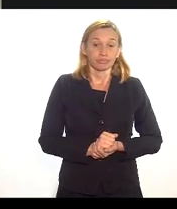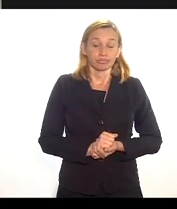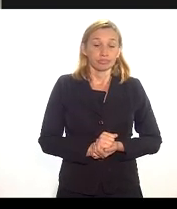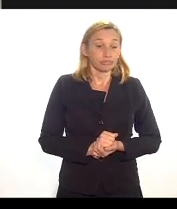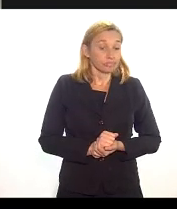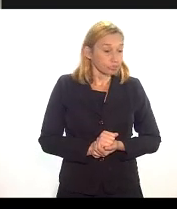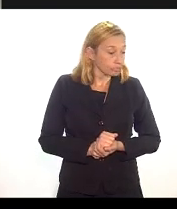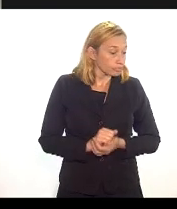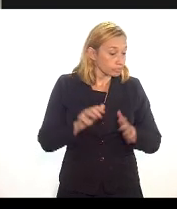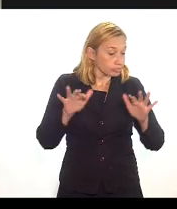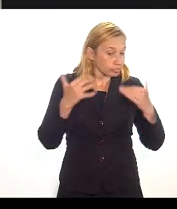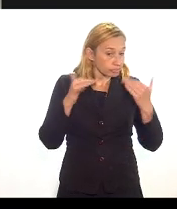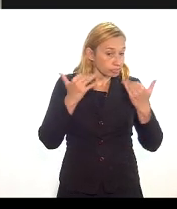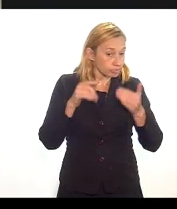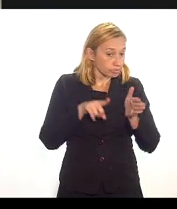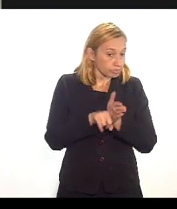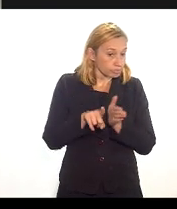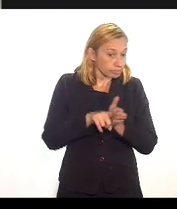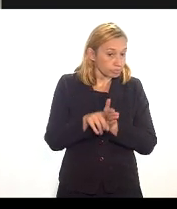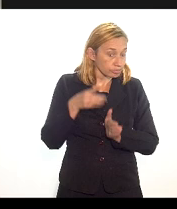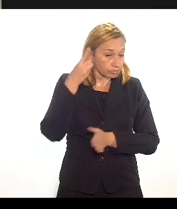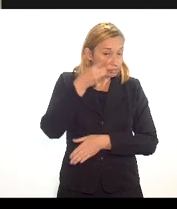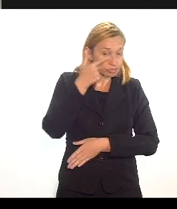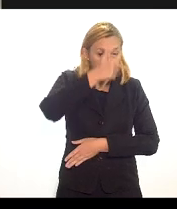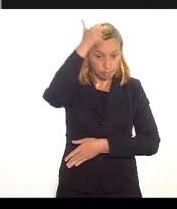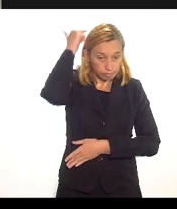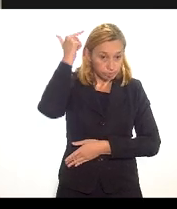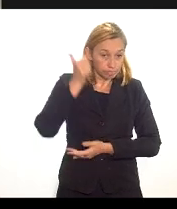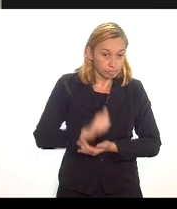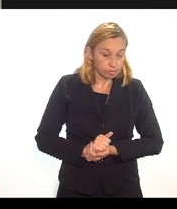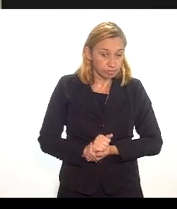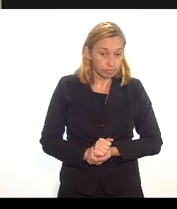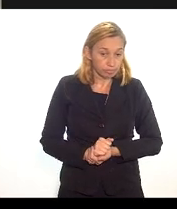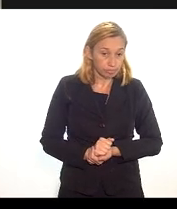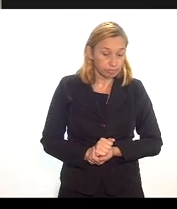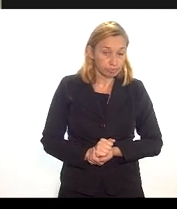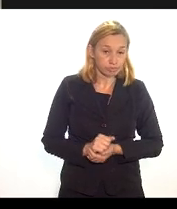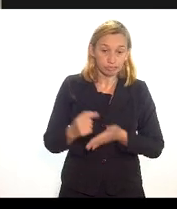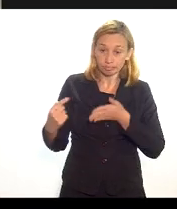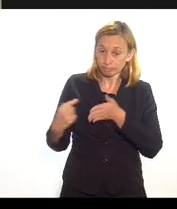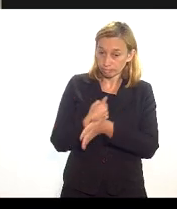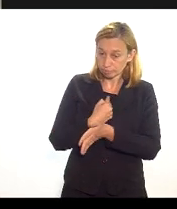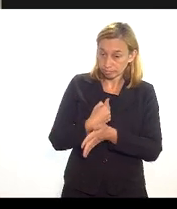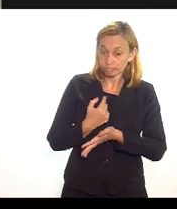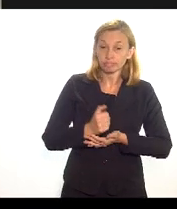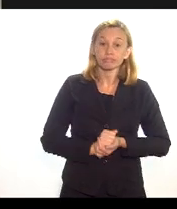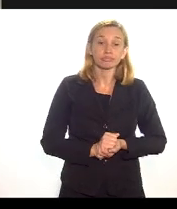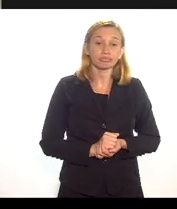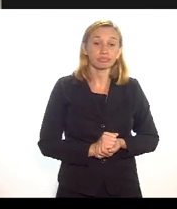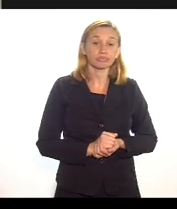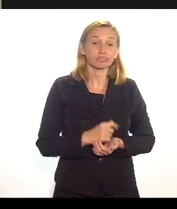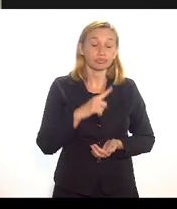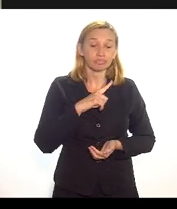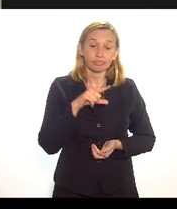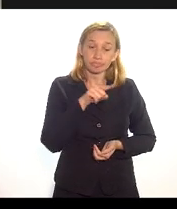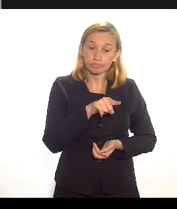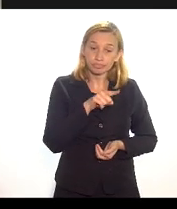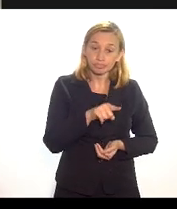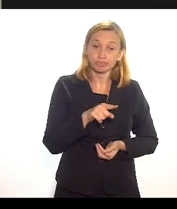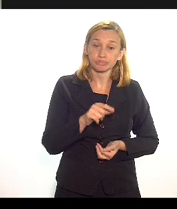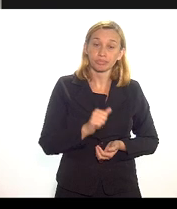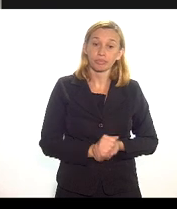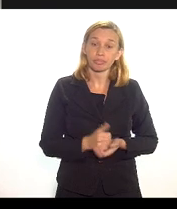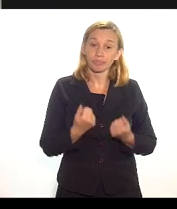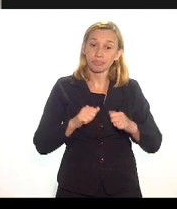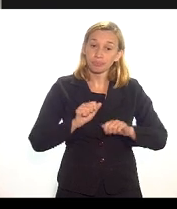eu chamo a atenção da pergunta que o deputado Luiz Paulo me fez, né? A gente tem aí uma coisa que precisa ser